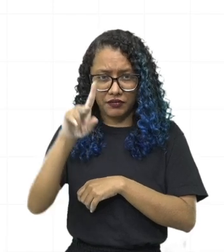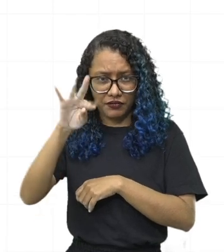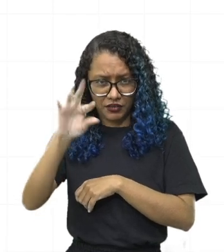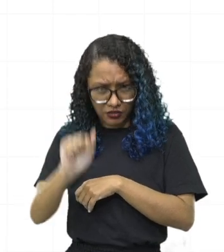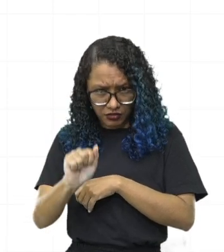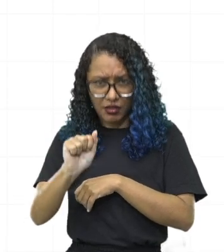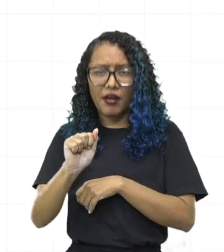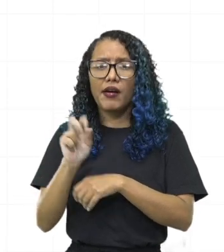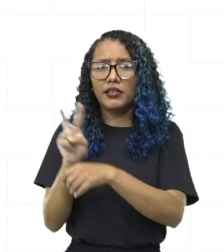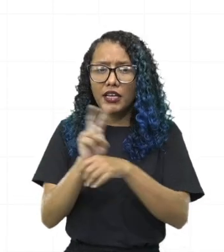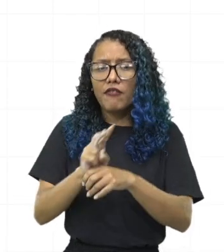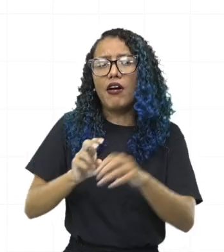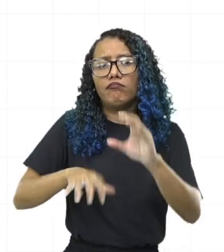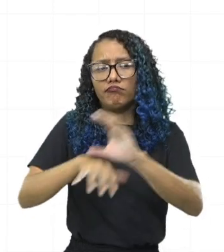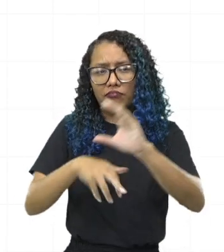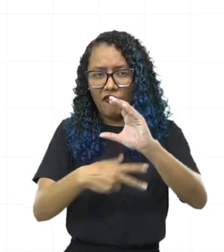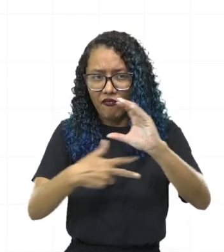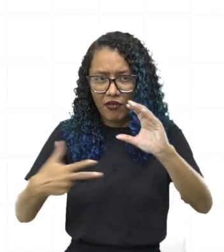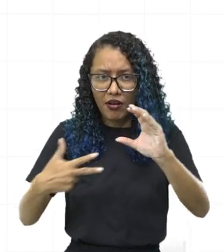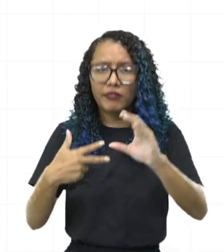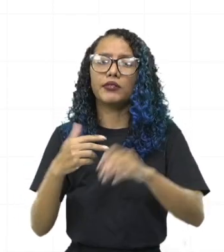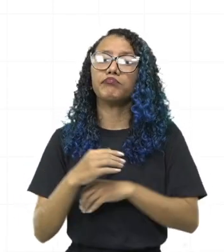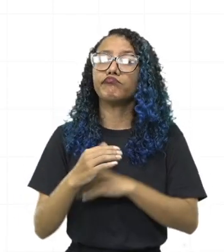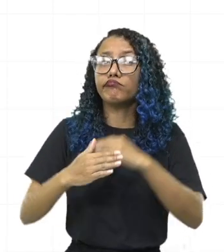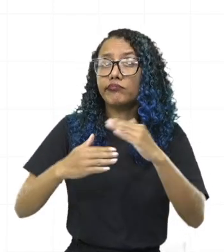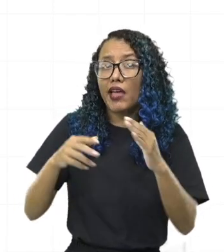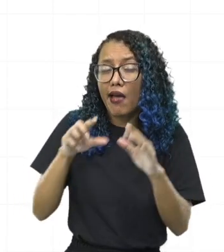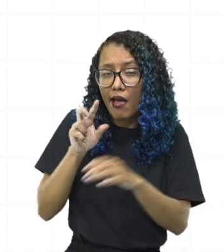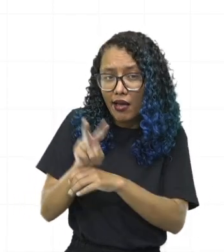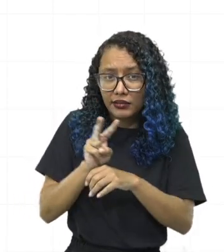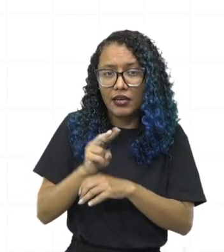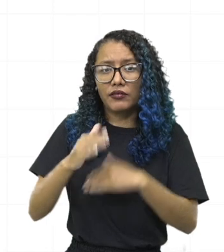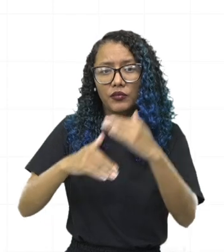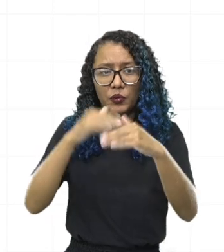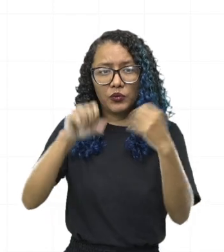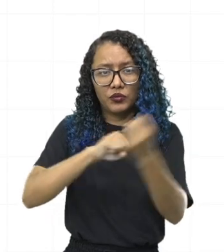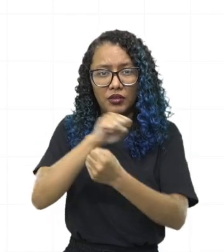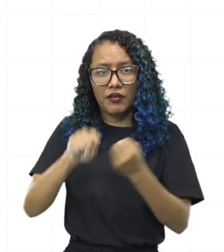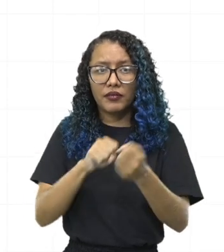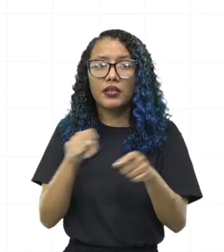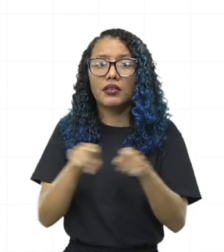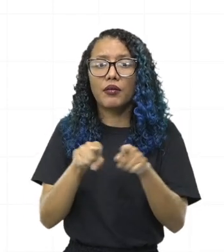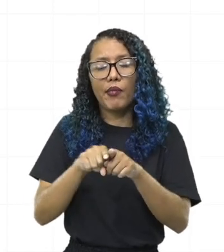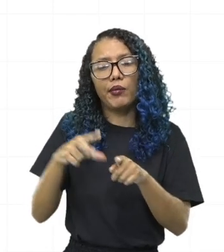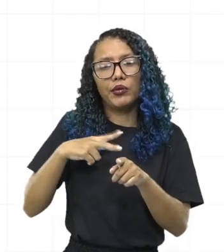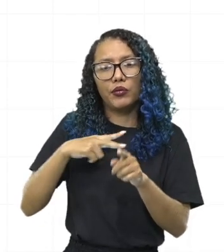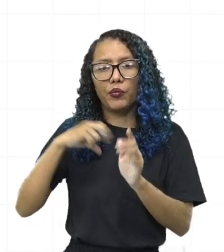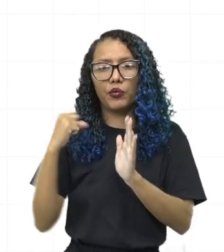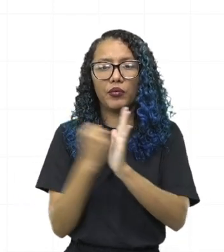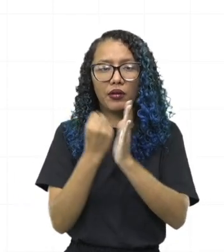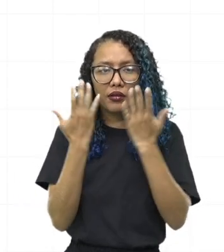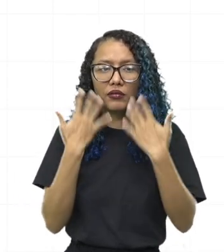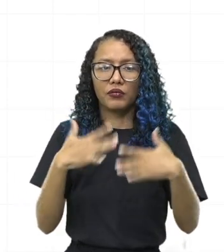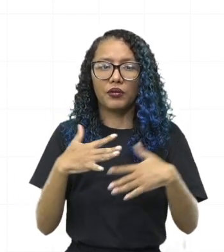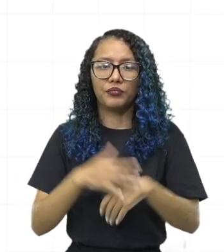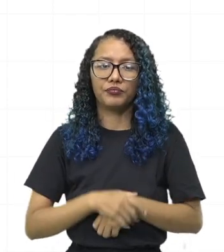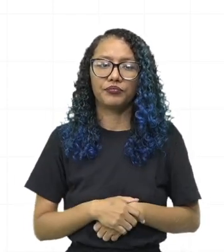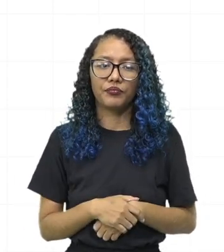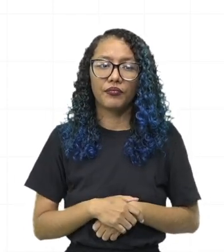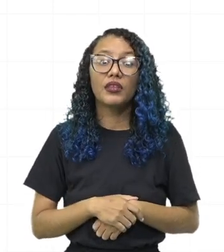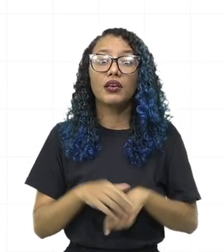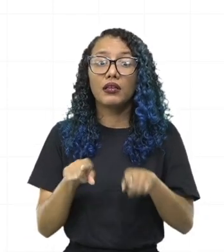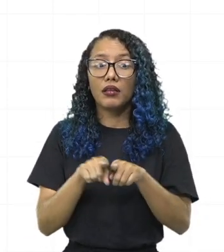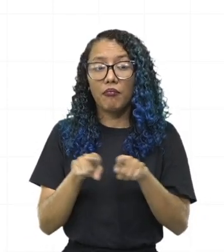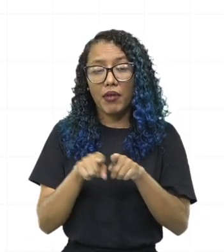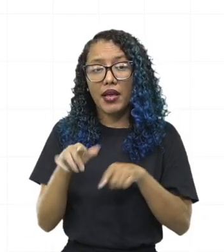fauna, reserva de desenvolvimento sustentável e reserva particular do patrimônio natural,